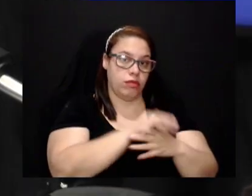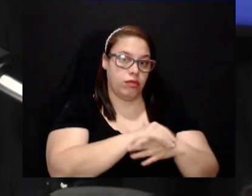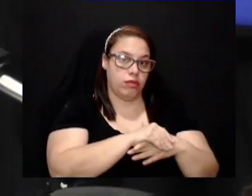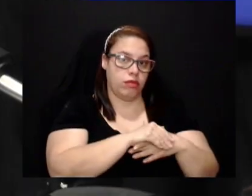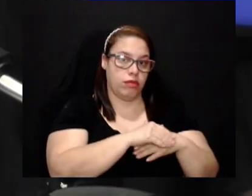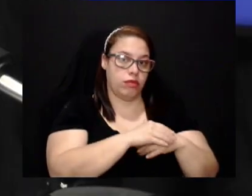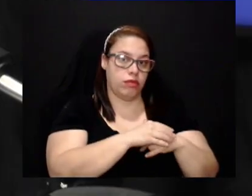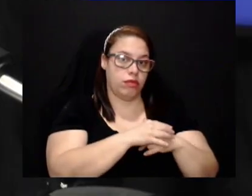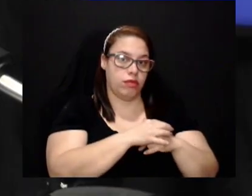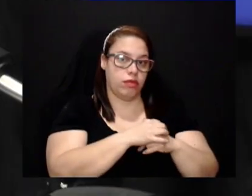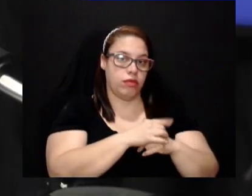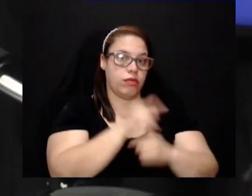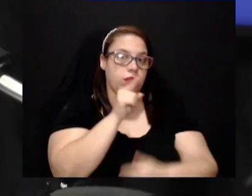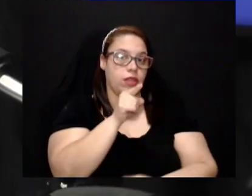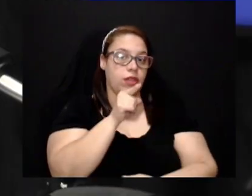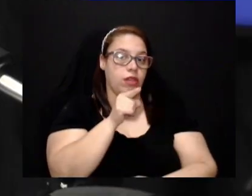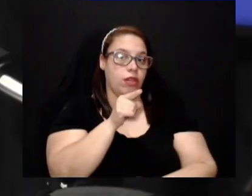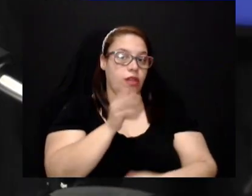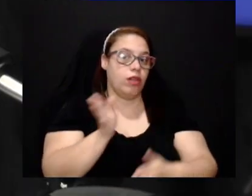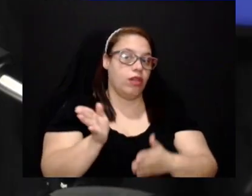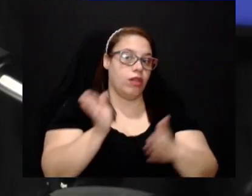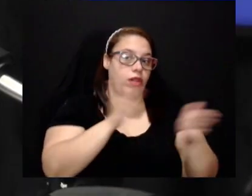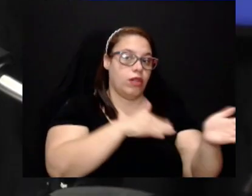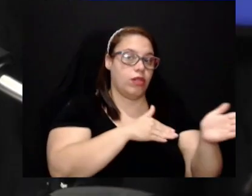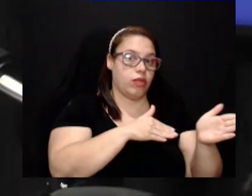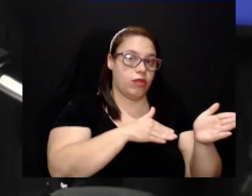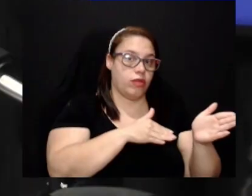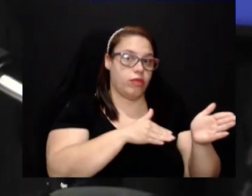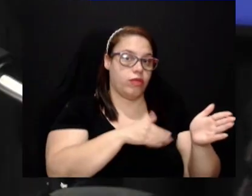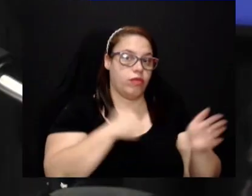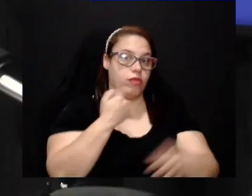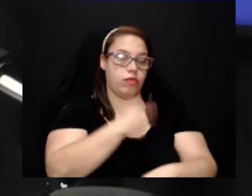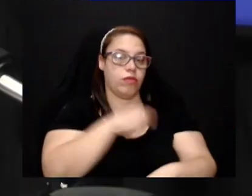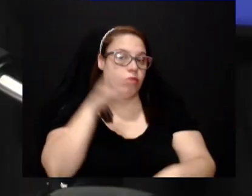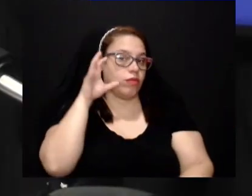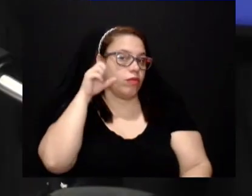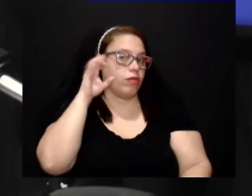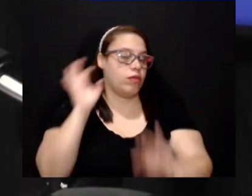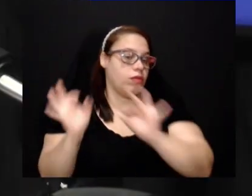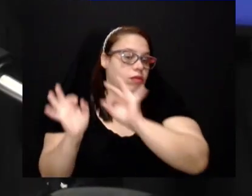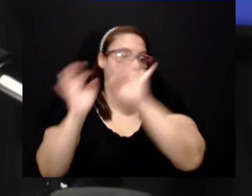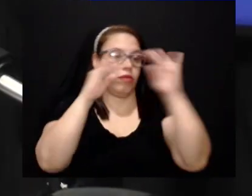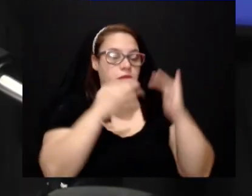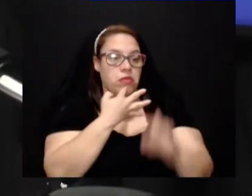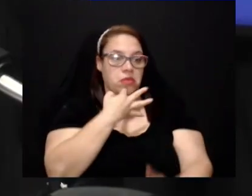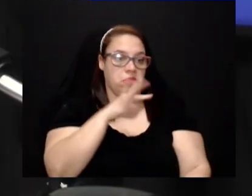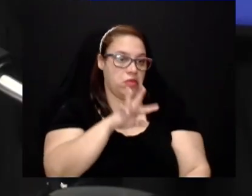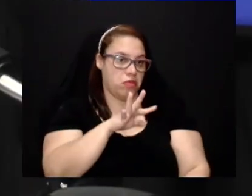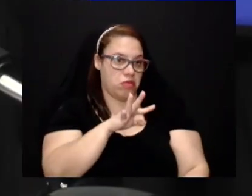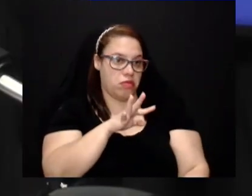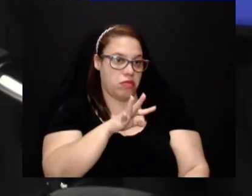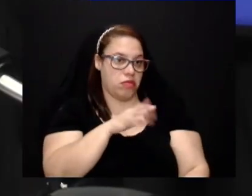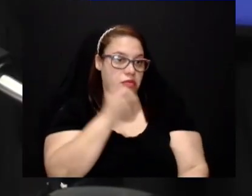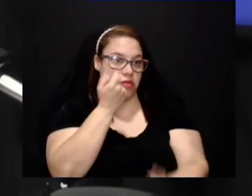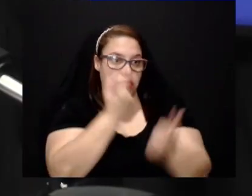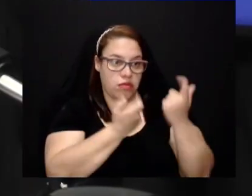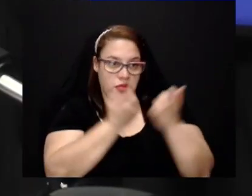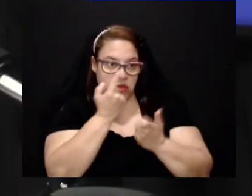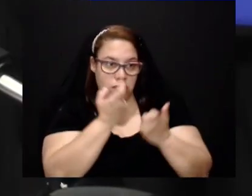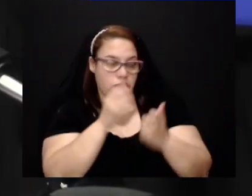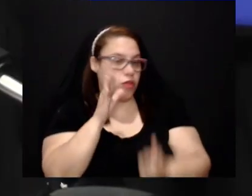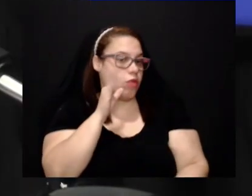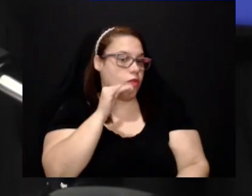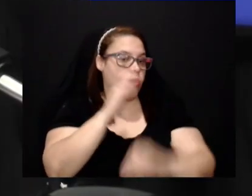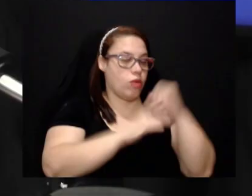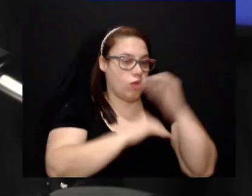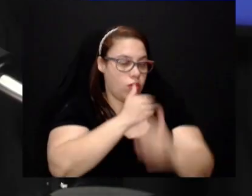você traz para os nossos ouvintes que talvez não conheçam um pouco a máquina do serviço público, né,